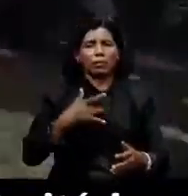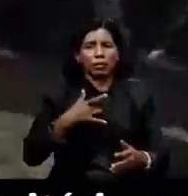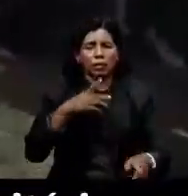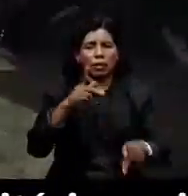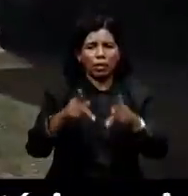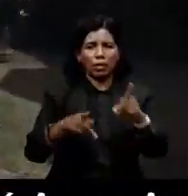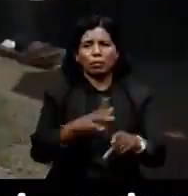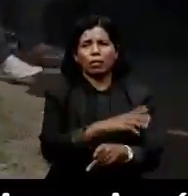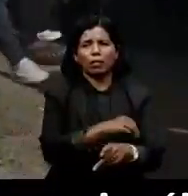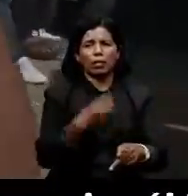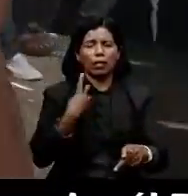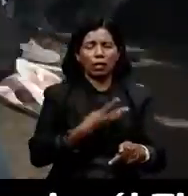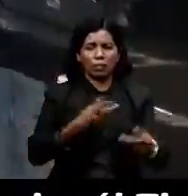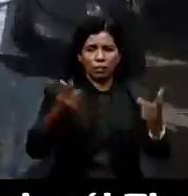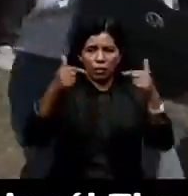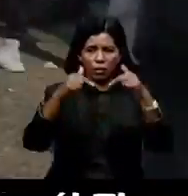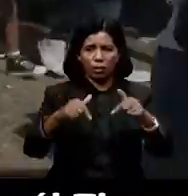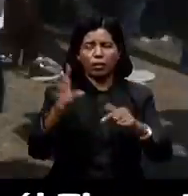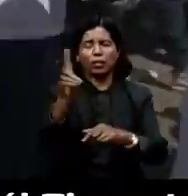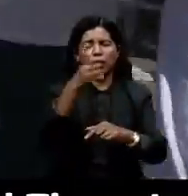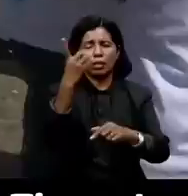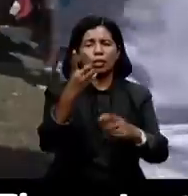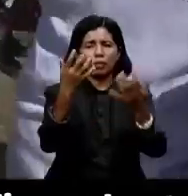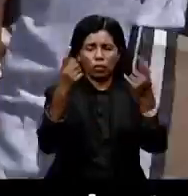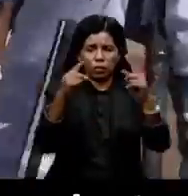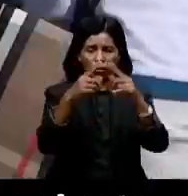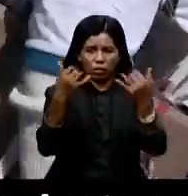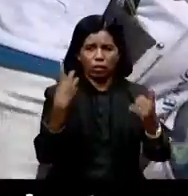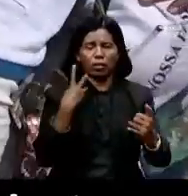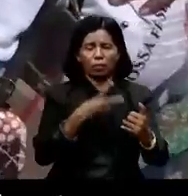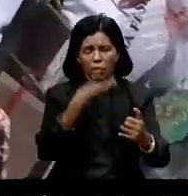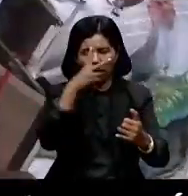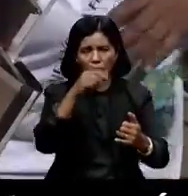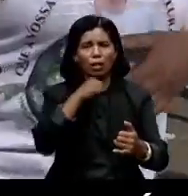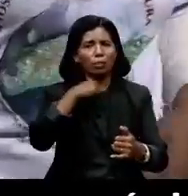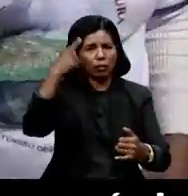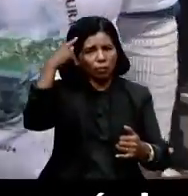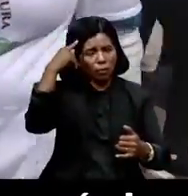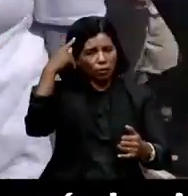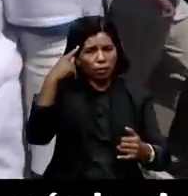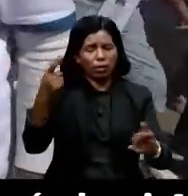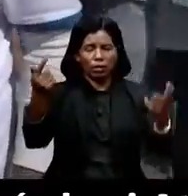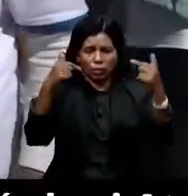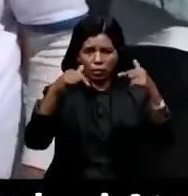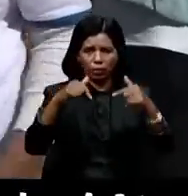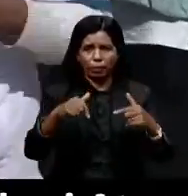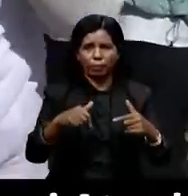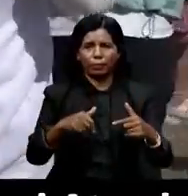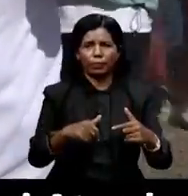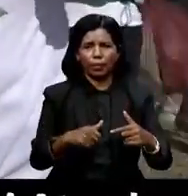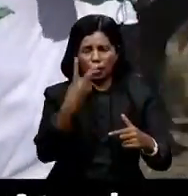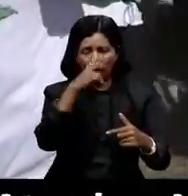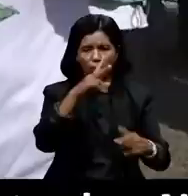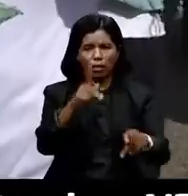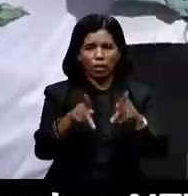aqui, a mim mai de der santo agora, para me assiste a meu papa, a tu, haré